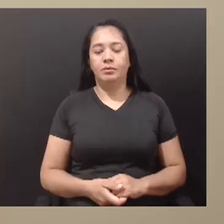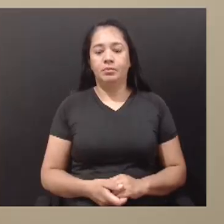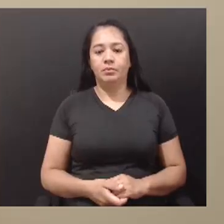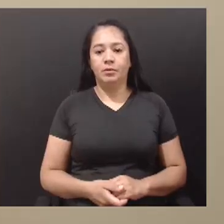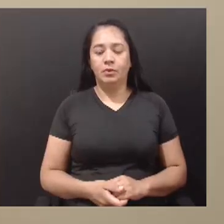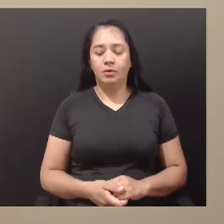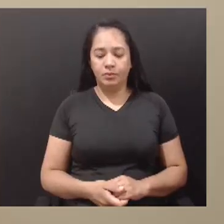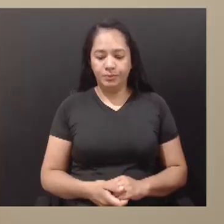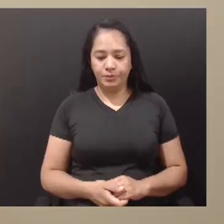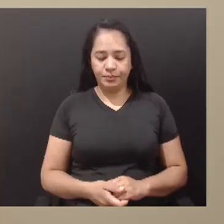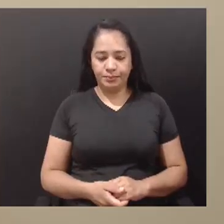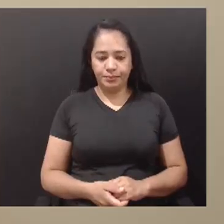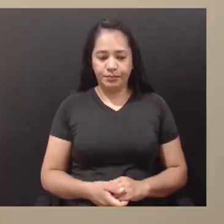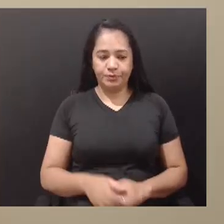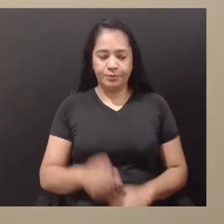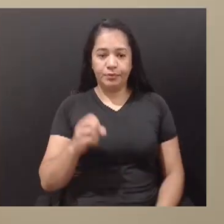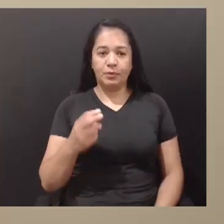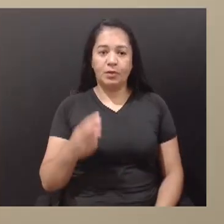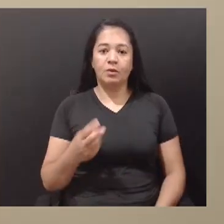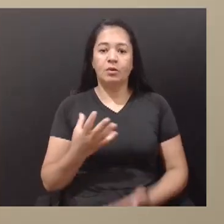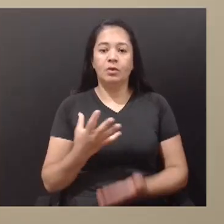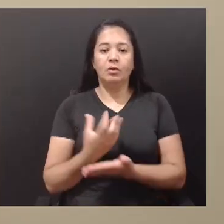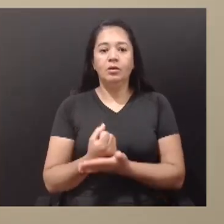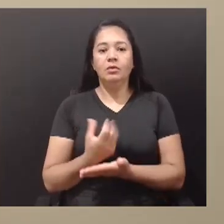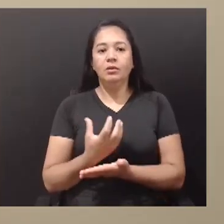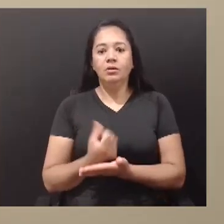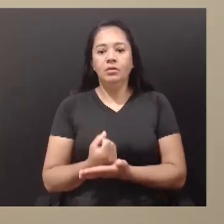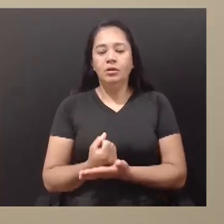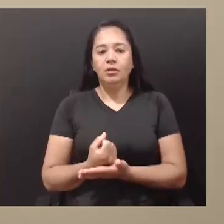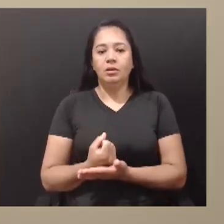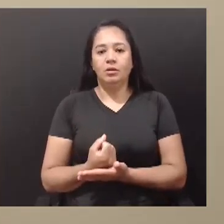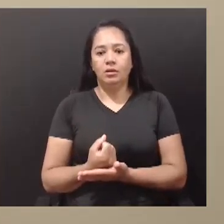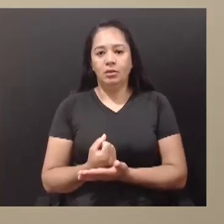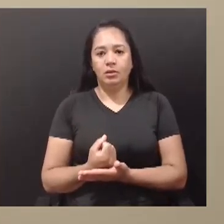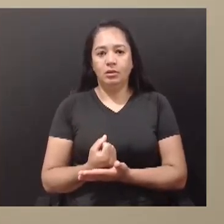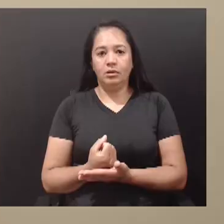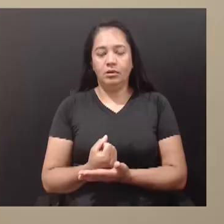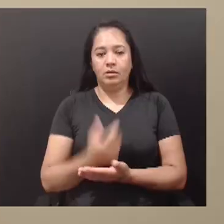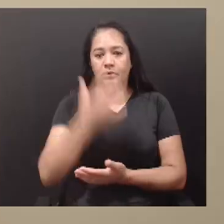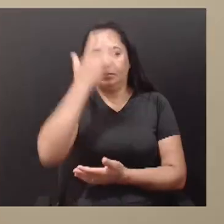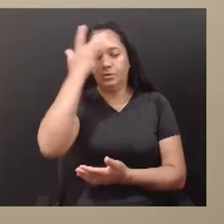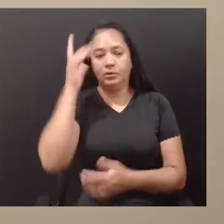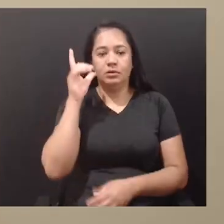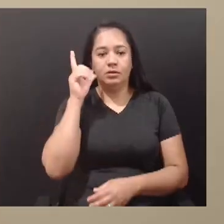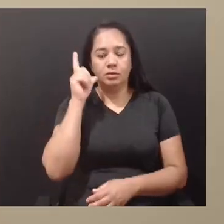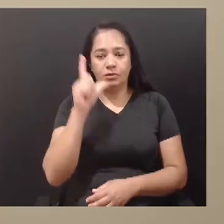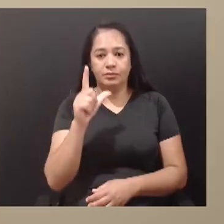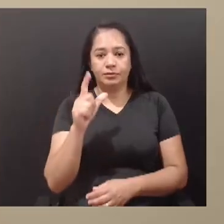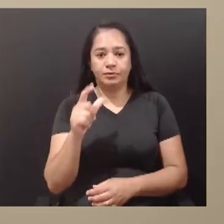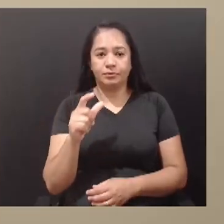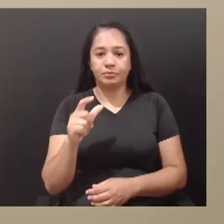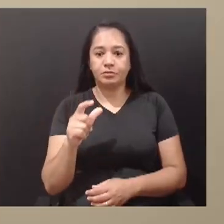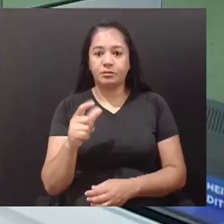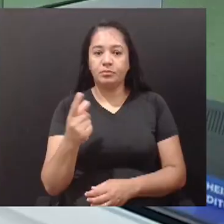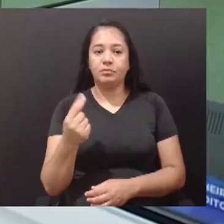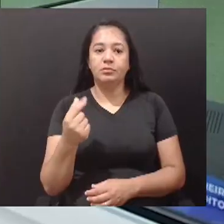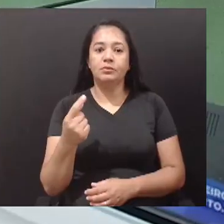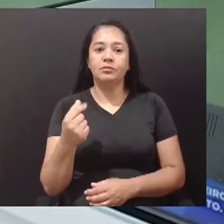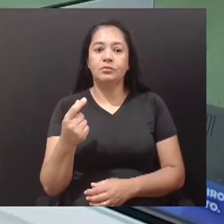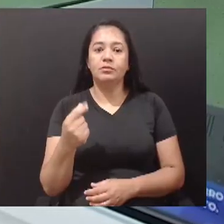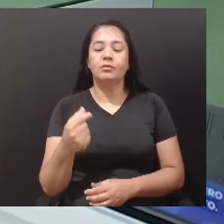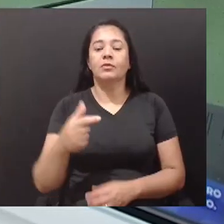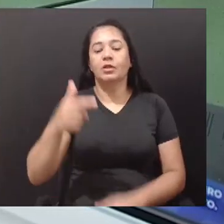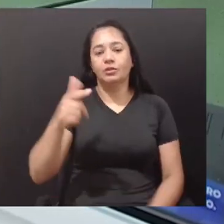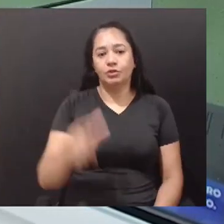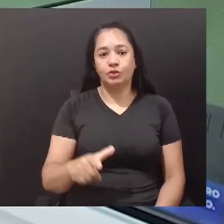www.transurc.com.br, ou então no aplicativo Transurc Smart, a pessoa consegue recarregar o seu cartão. O